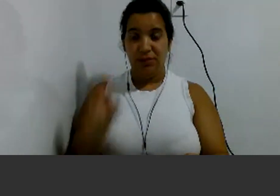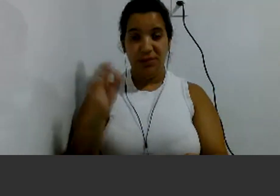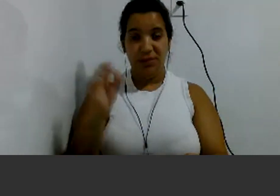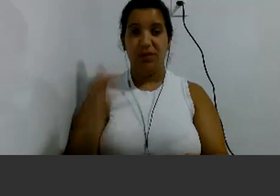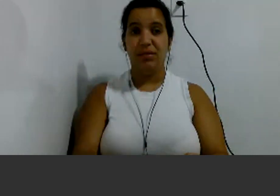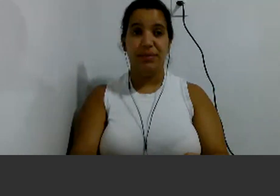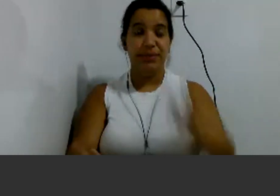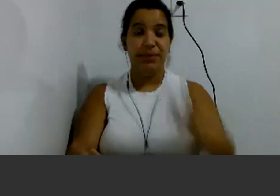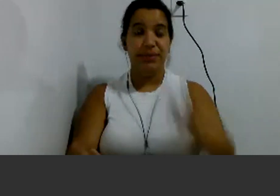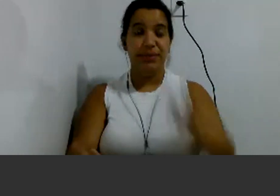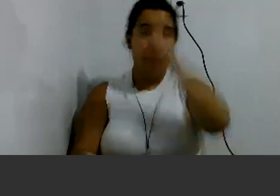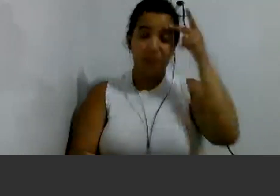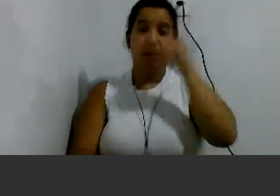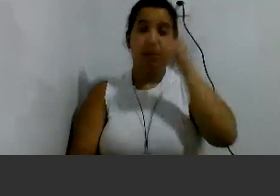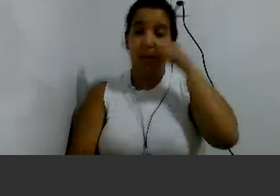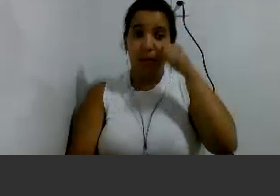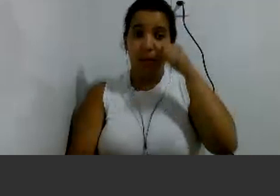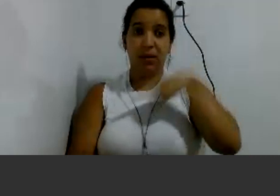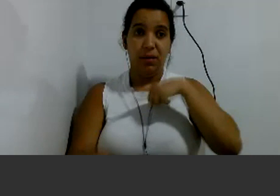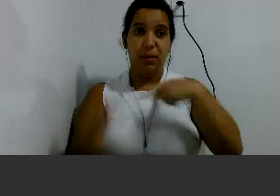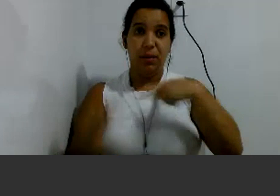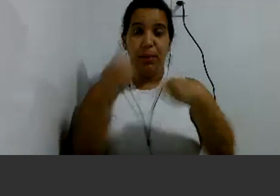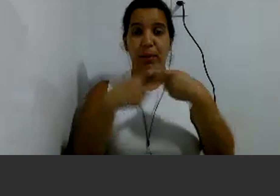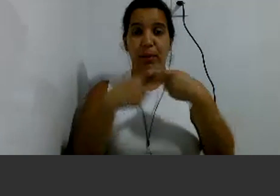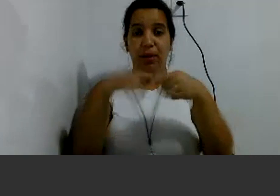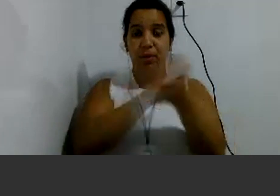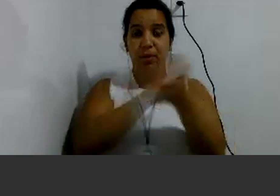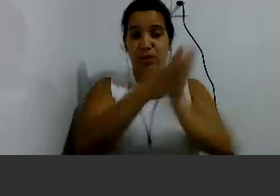paciente ele fica anêmico por causa do rompimento.